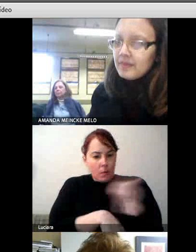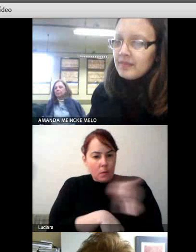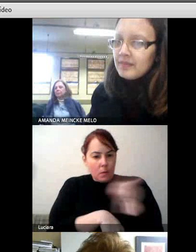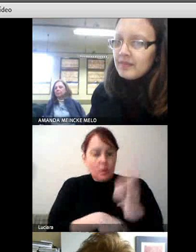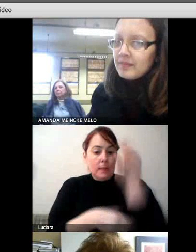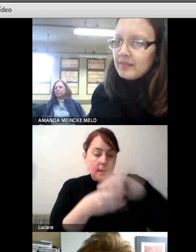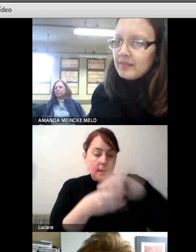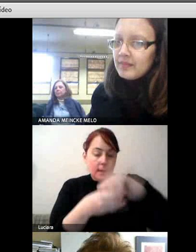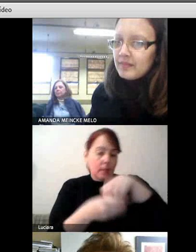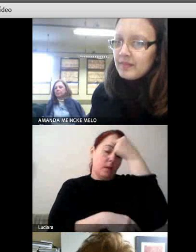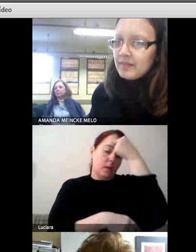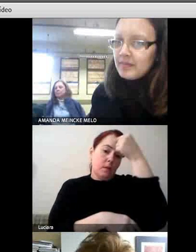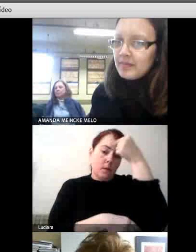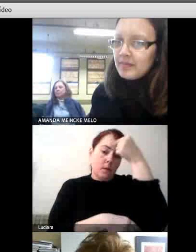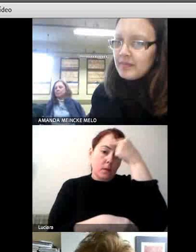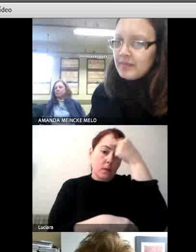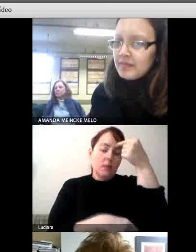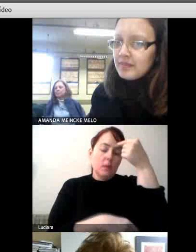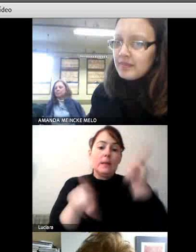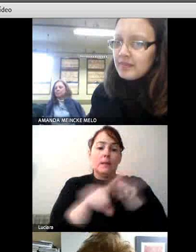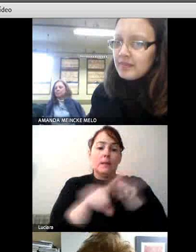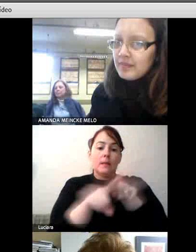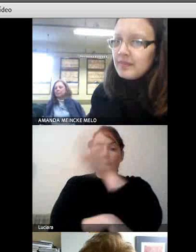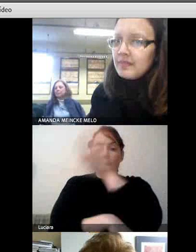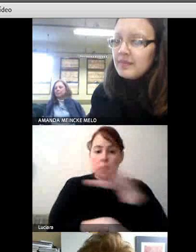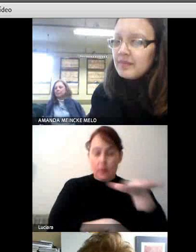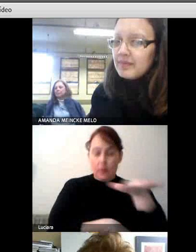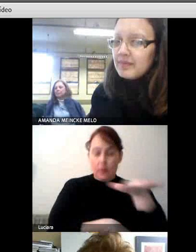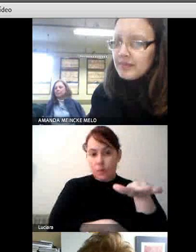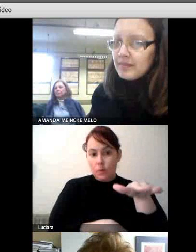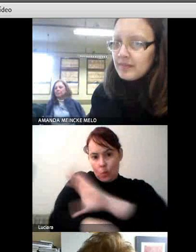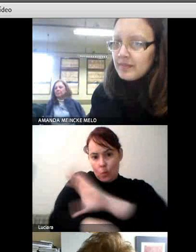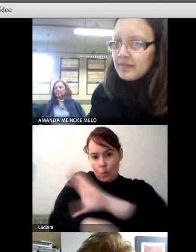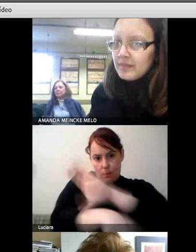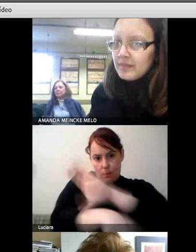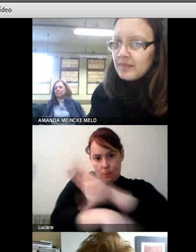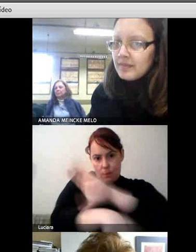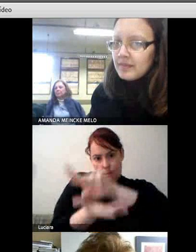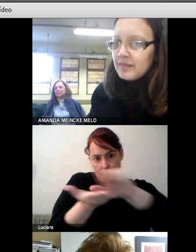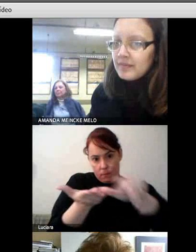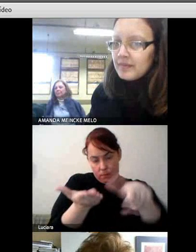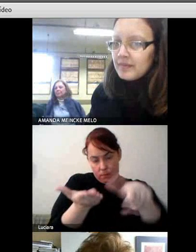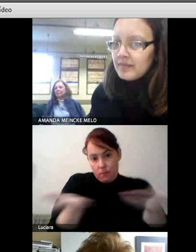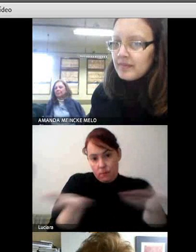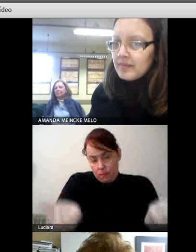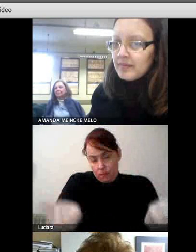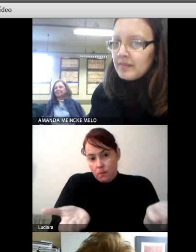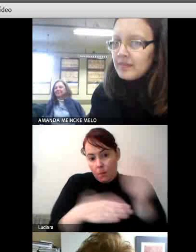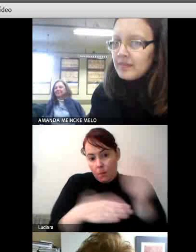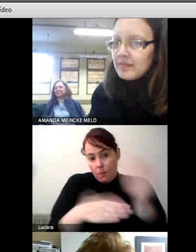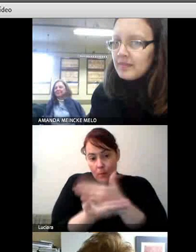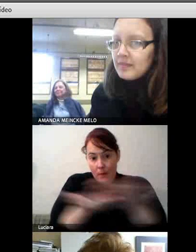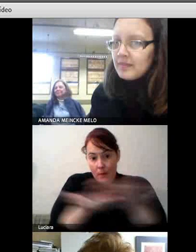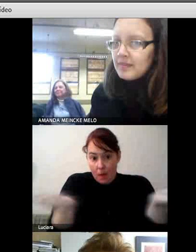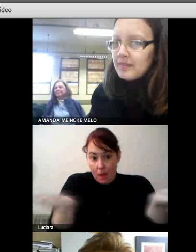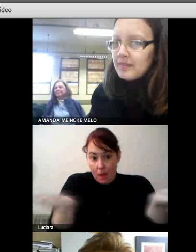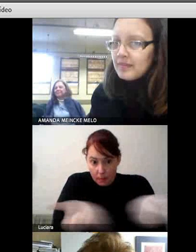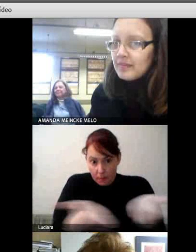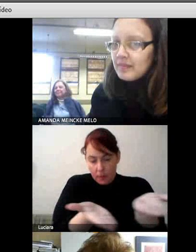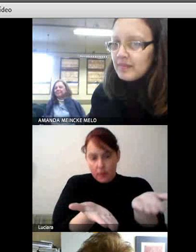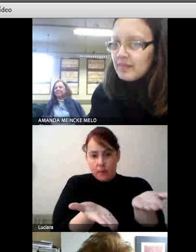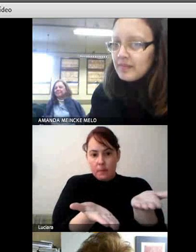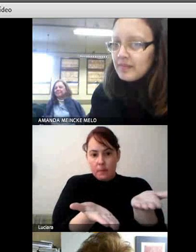uma formação depois que ele foi formado na universidade. Depois que ele teve 10, 15 anos de prática tradicional, é